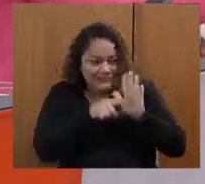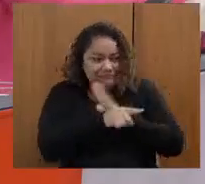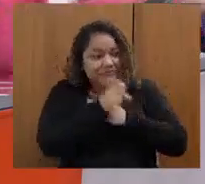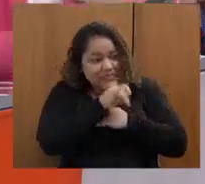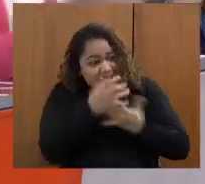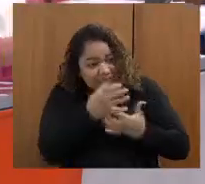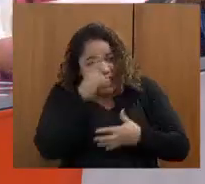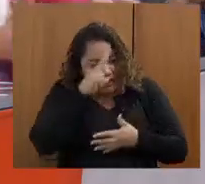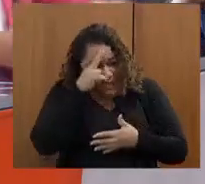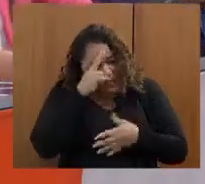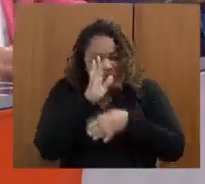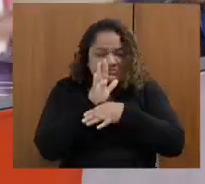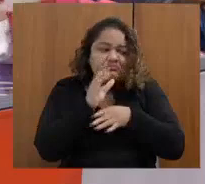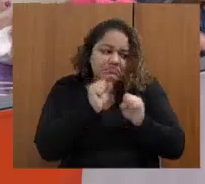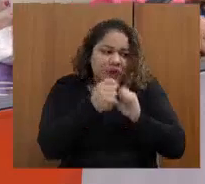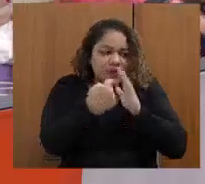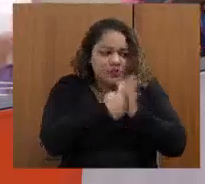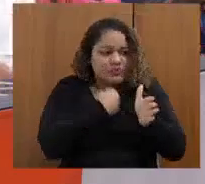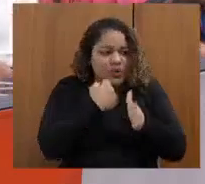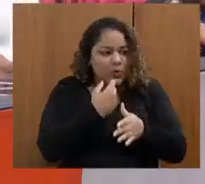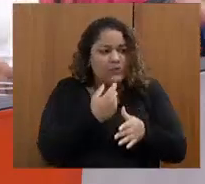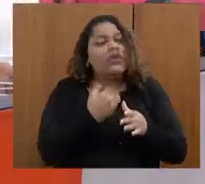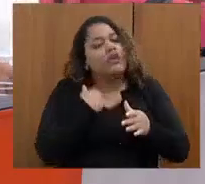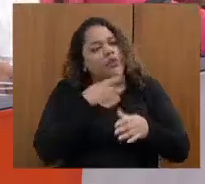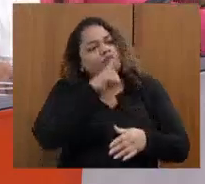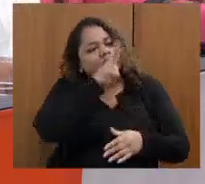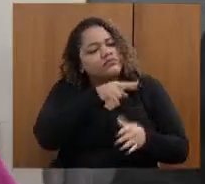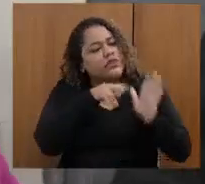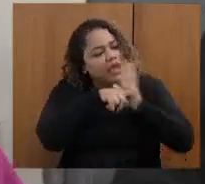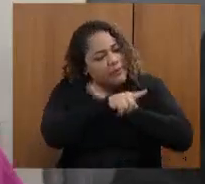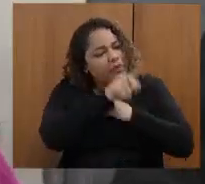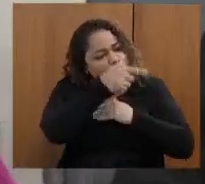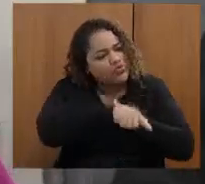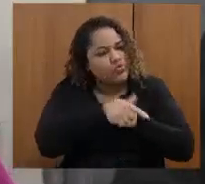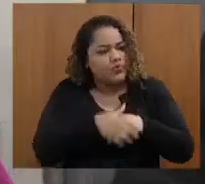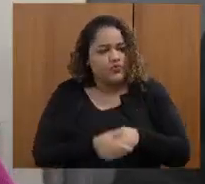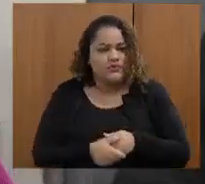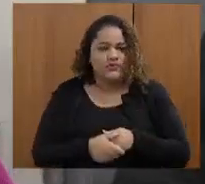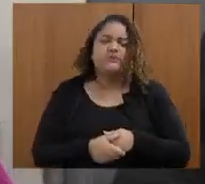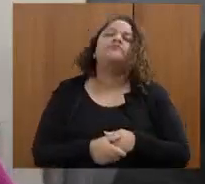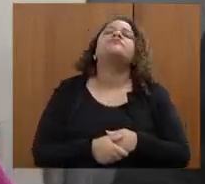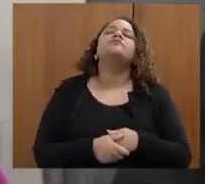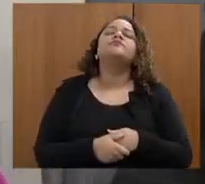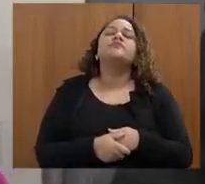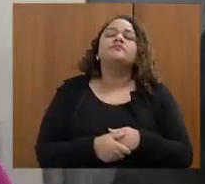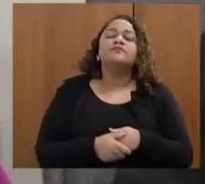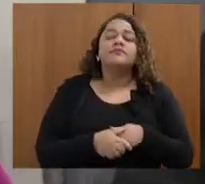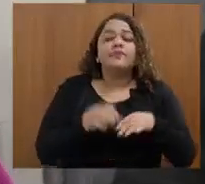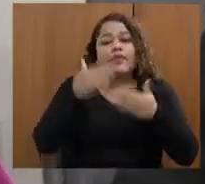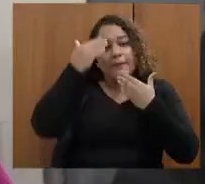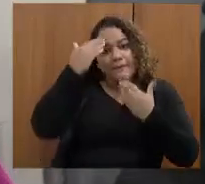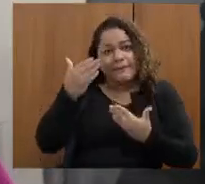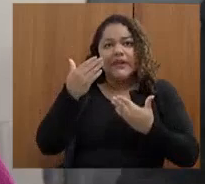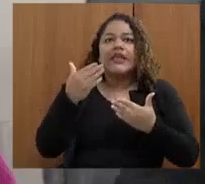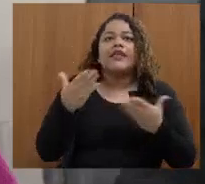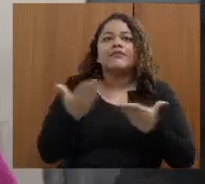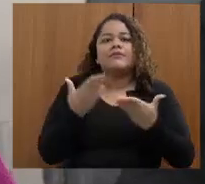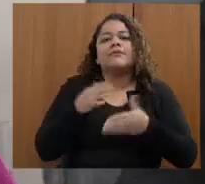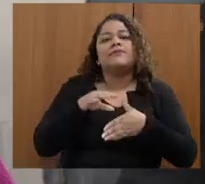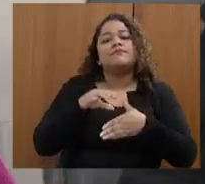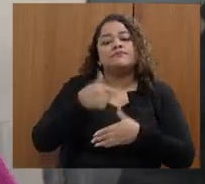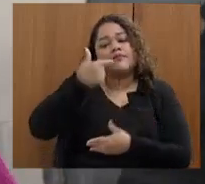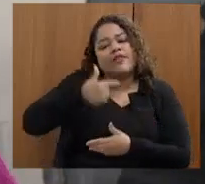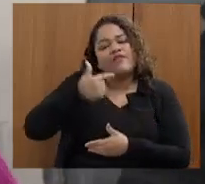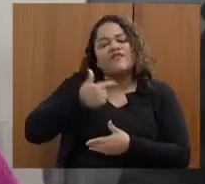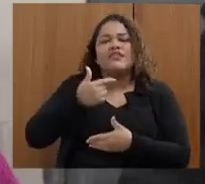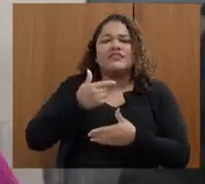Lohana Nossa vice-líder do bloco democracia luta também nossa líder da bancada Feminina eu